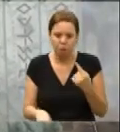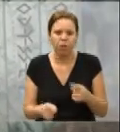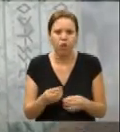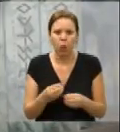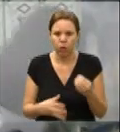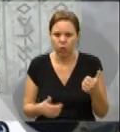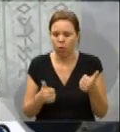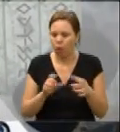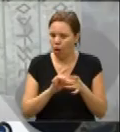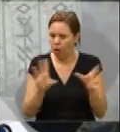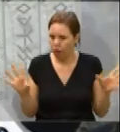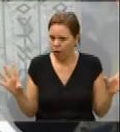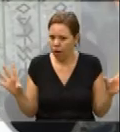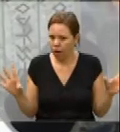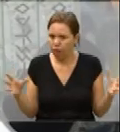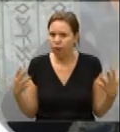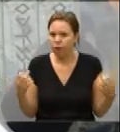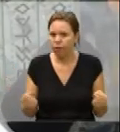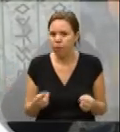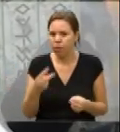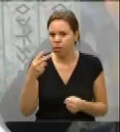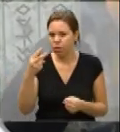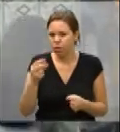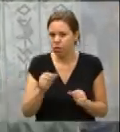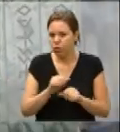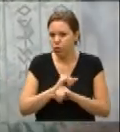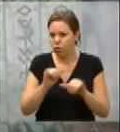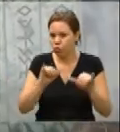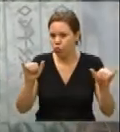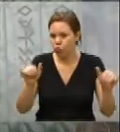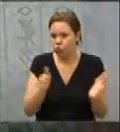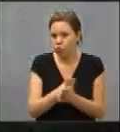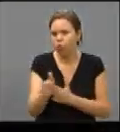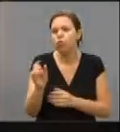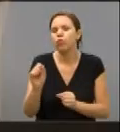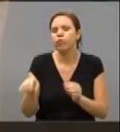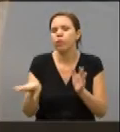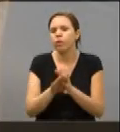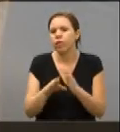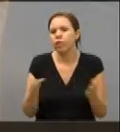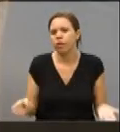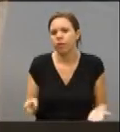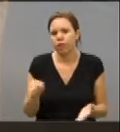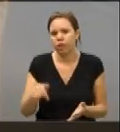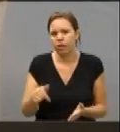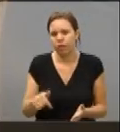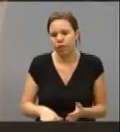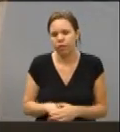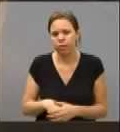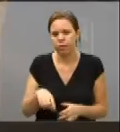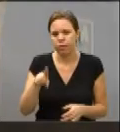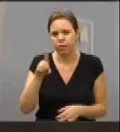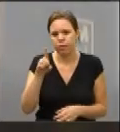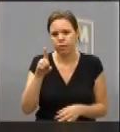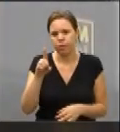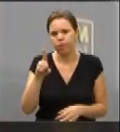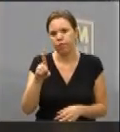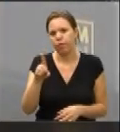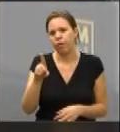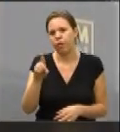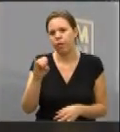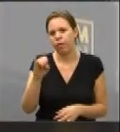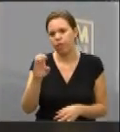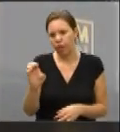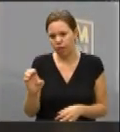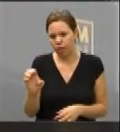conteúdo. Vamos para o nosso segundo lançamento, o que está chegando aí? A gente tem aqui o Bang, que é o Dice Game. Ele é um